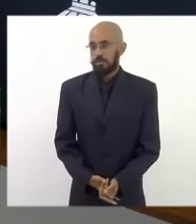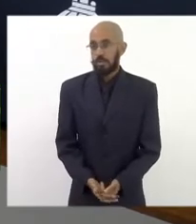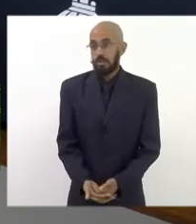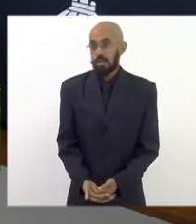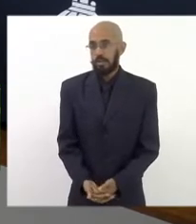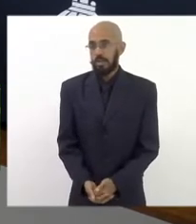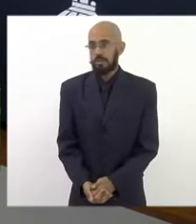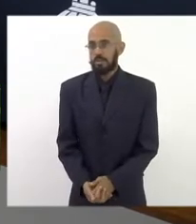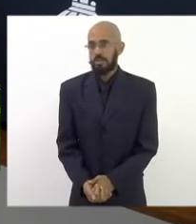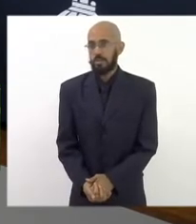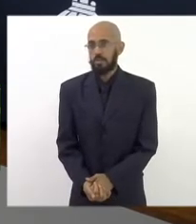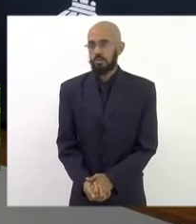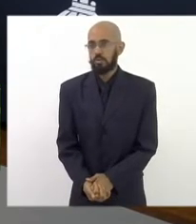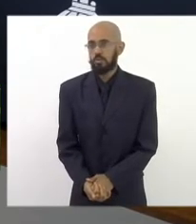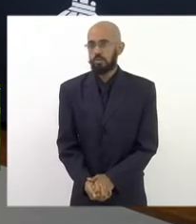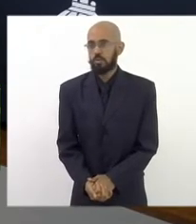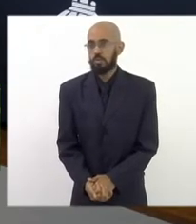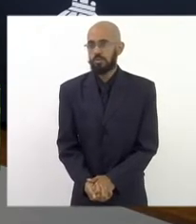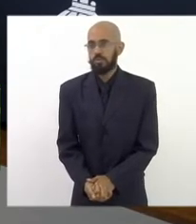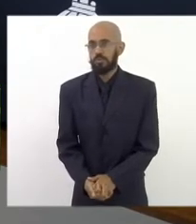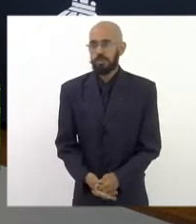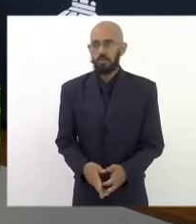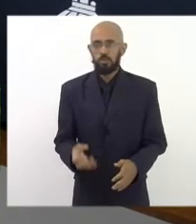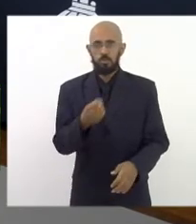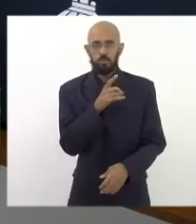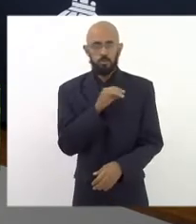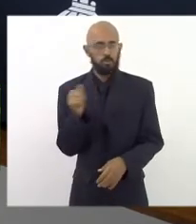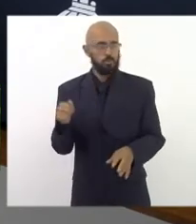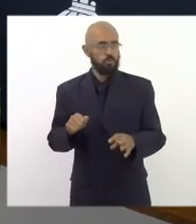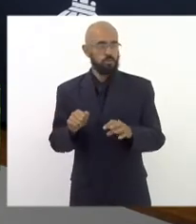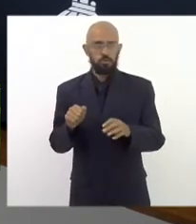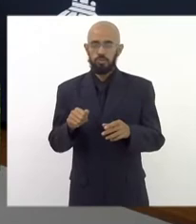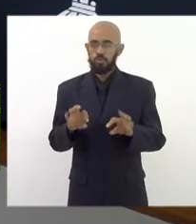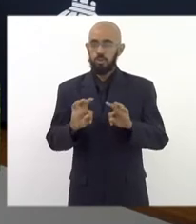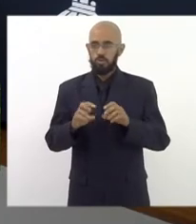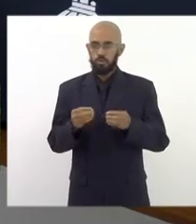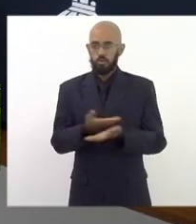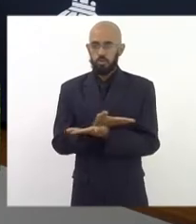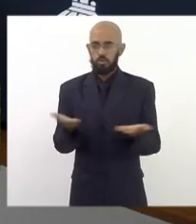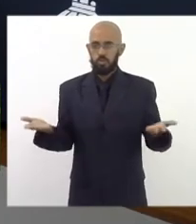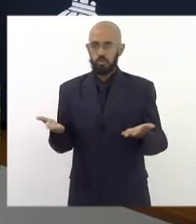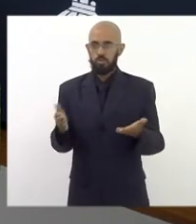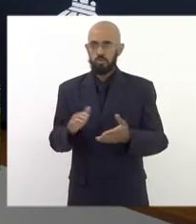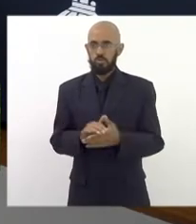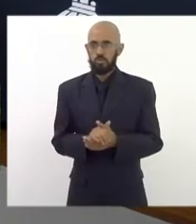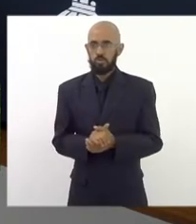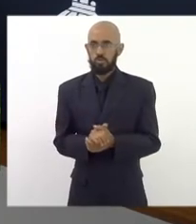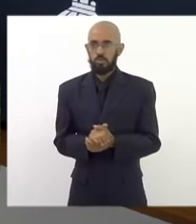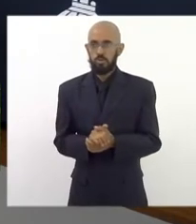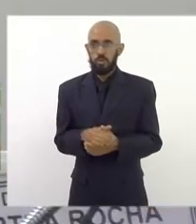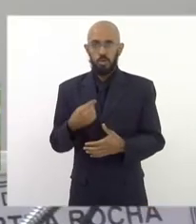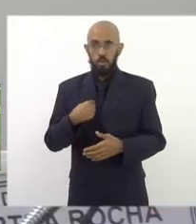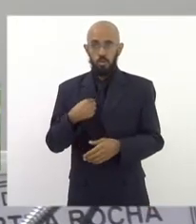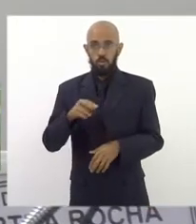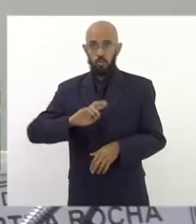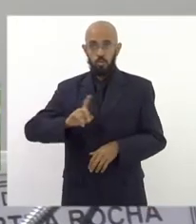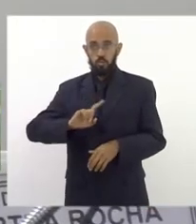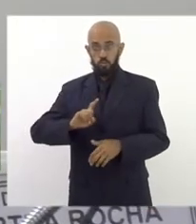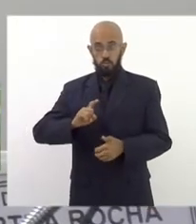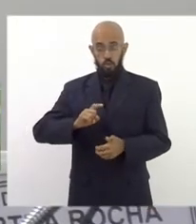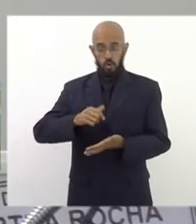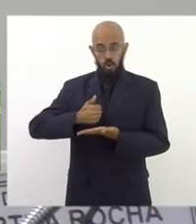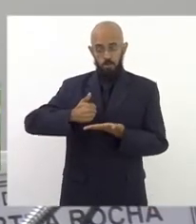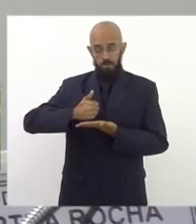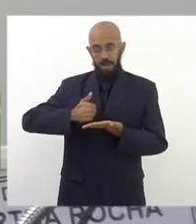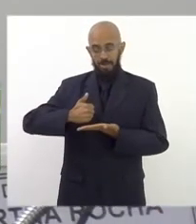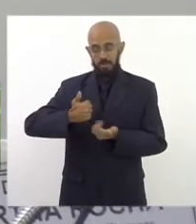Bom dia a todas e todos. Na verdade, secretário Nelson Rocha, eu que não sou da base do governo,